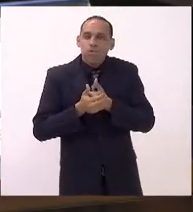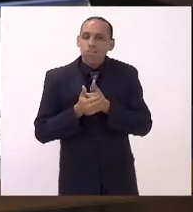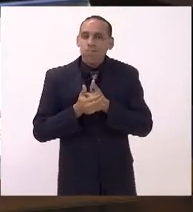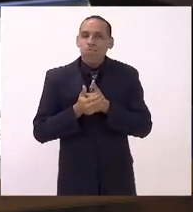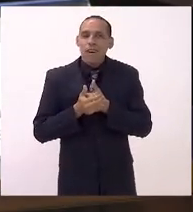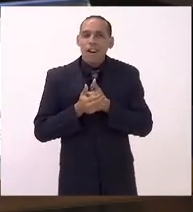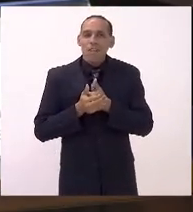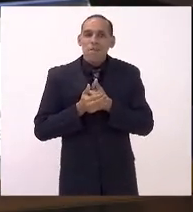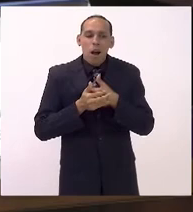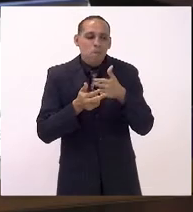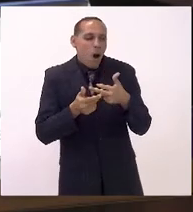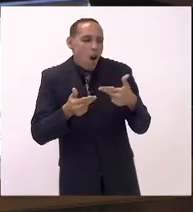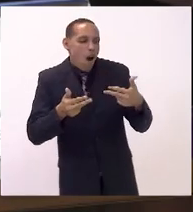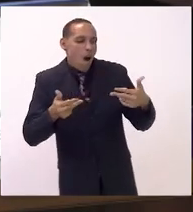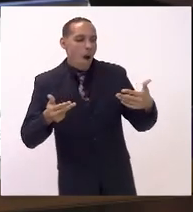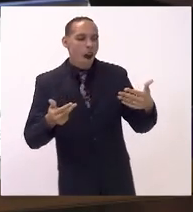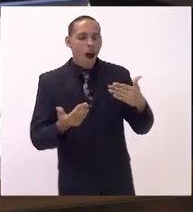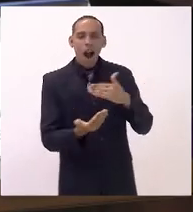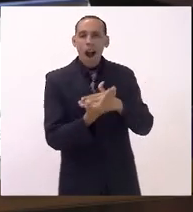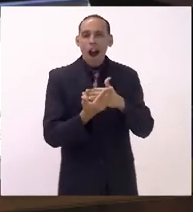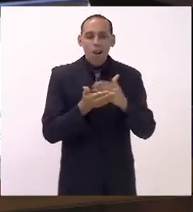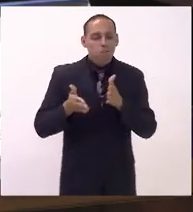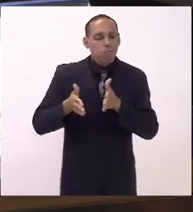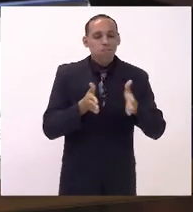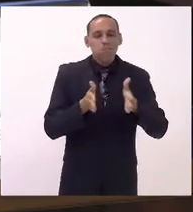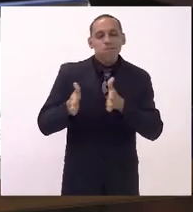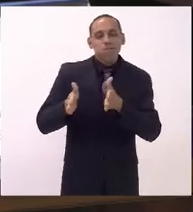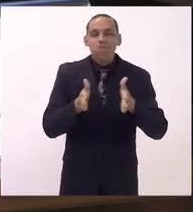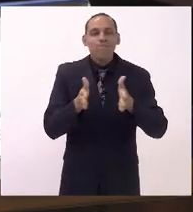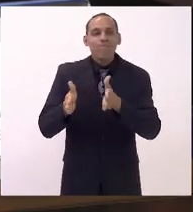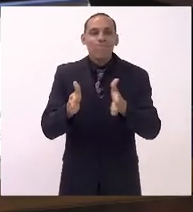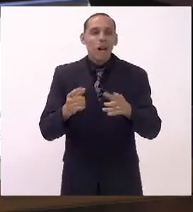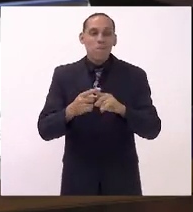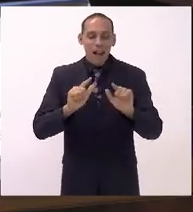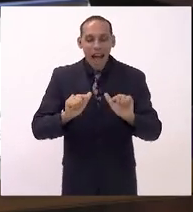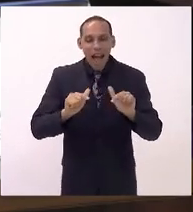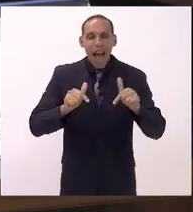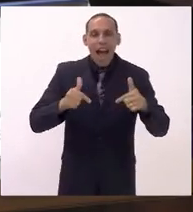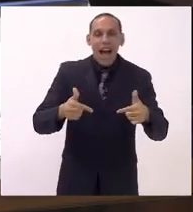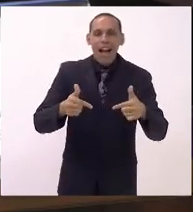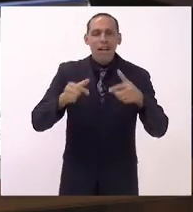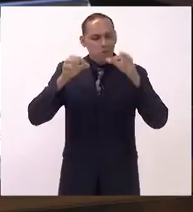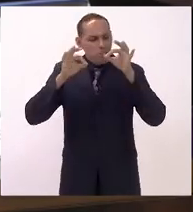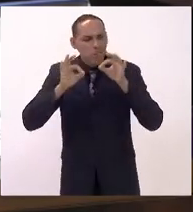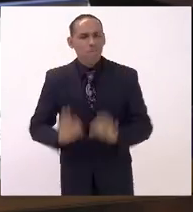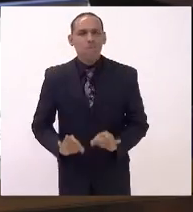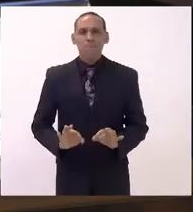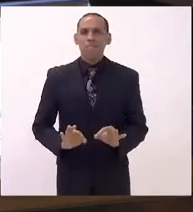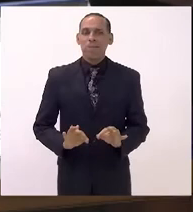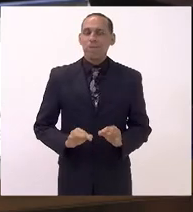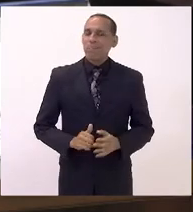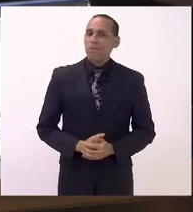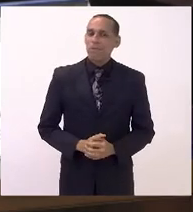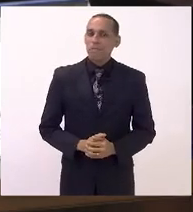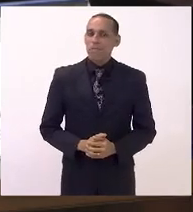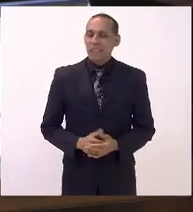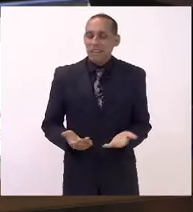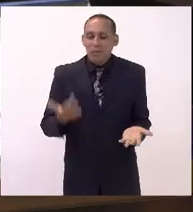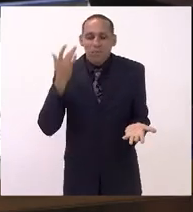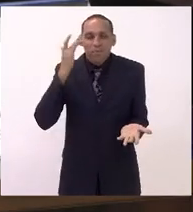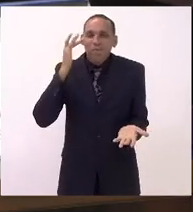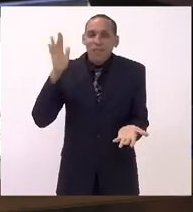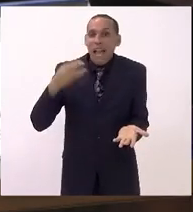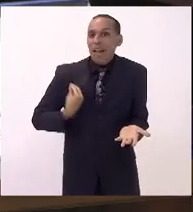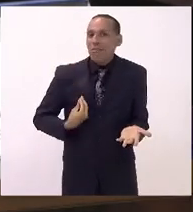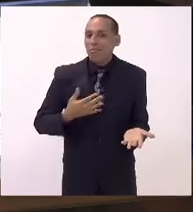que foram ali desenhados a partir desse ato, desse gesto de justiça, eu não sei o que seria da